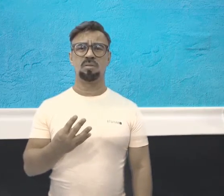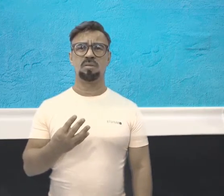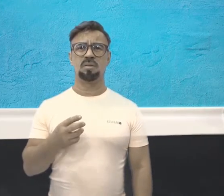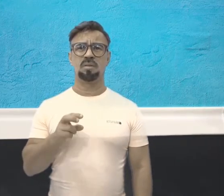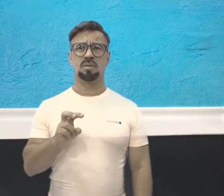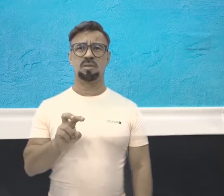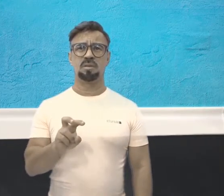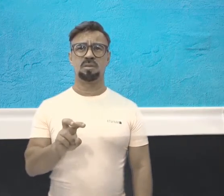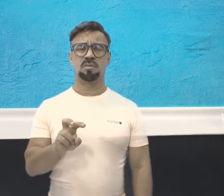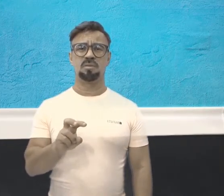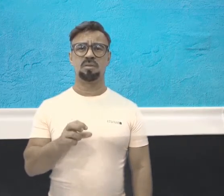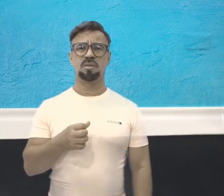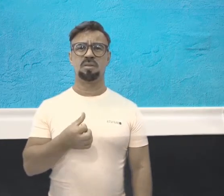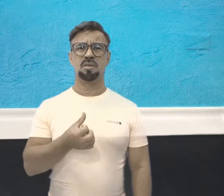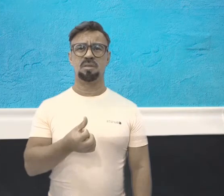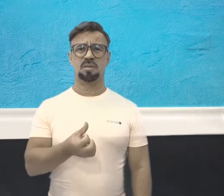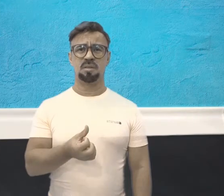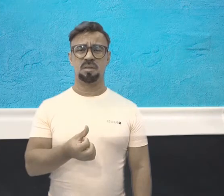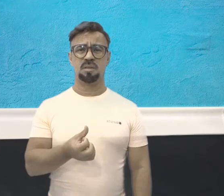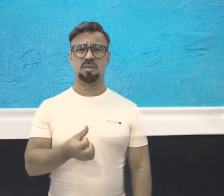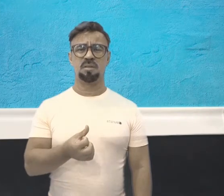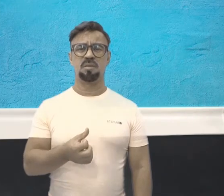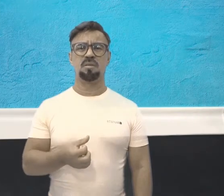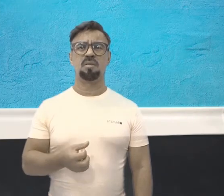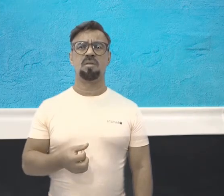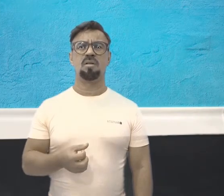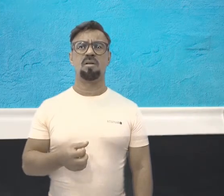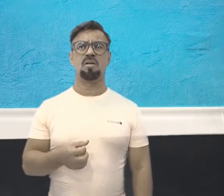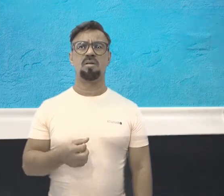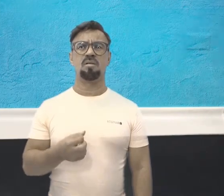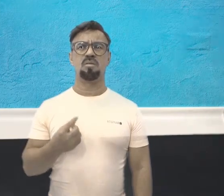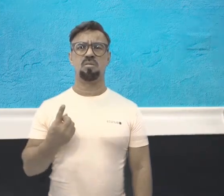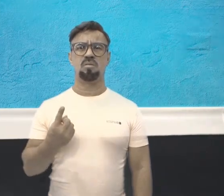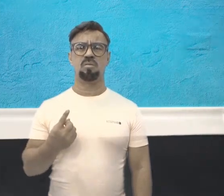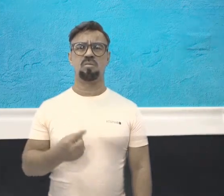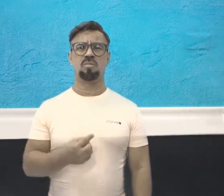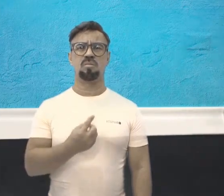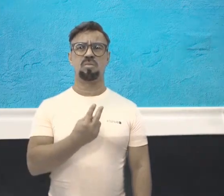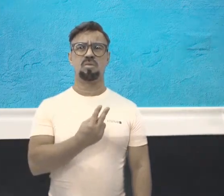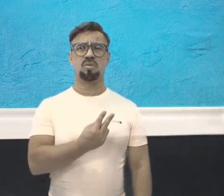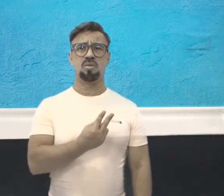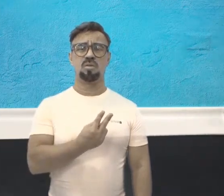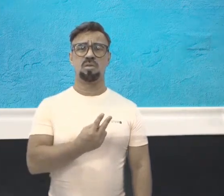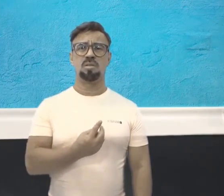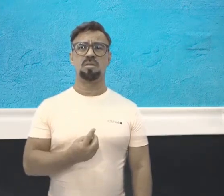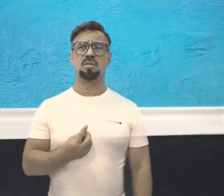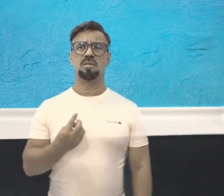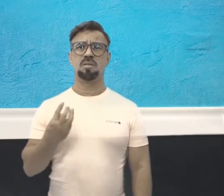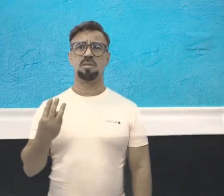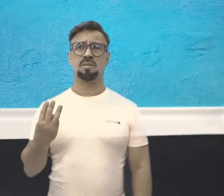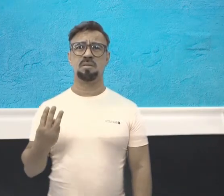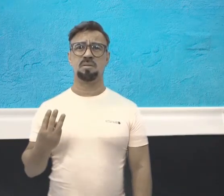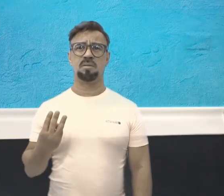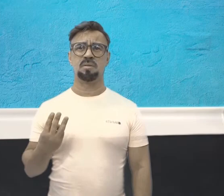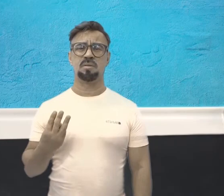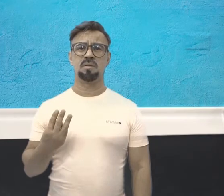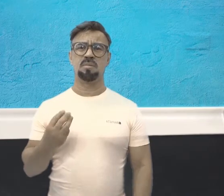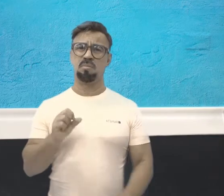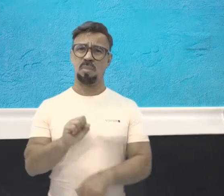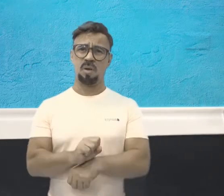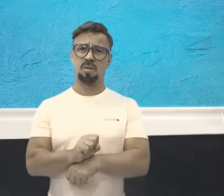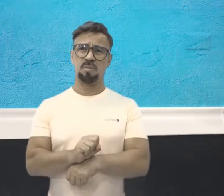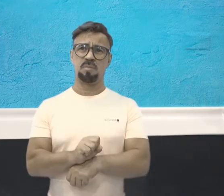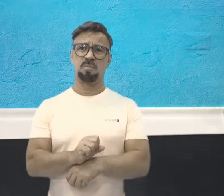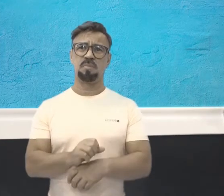quatro cinco seis foi para o lado um dois e